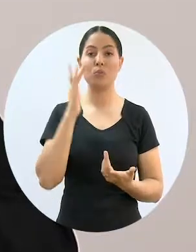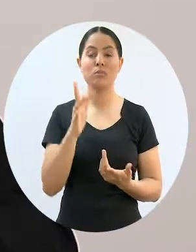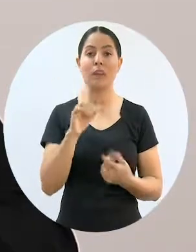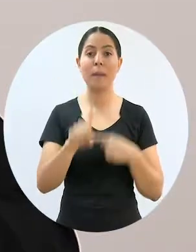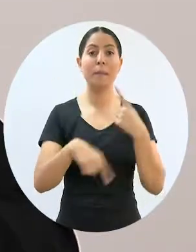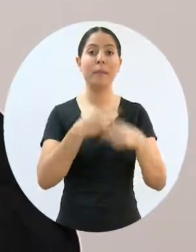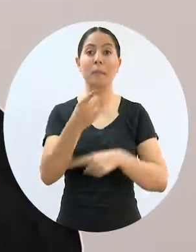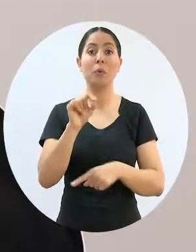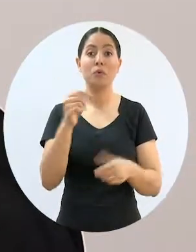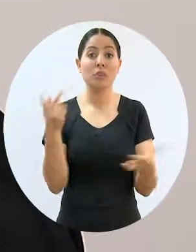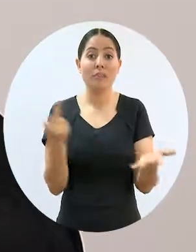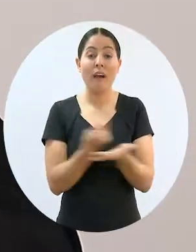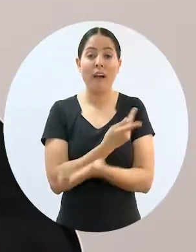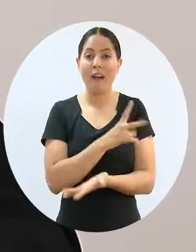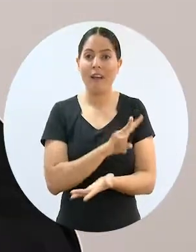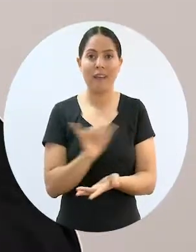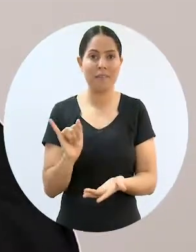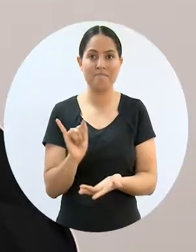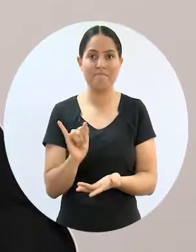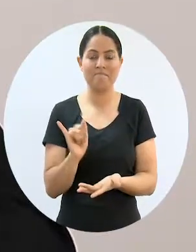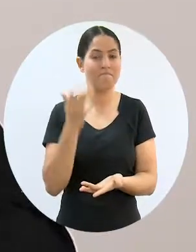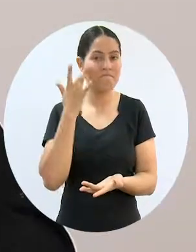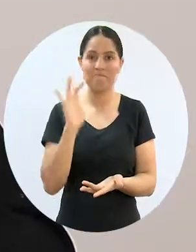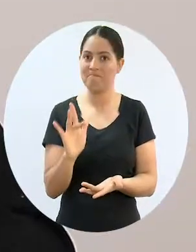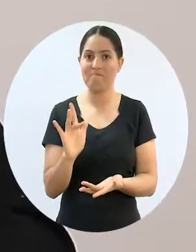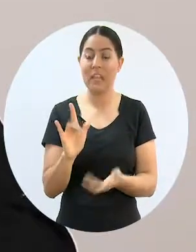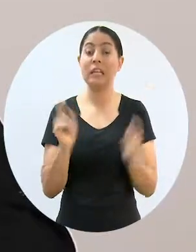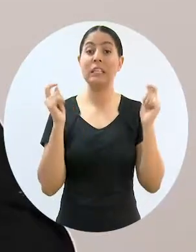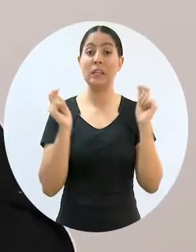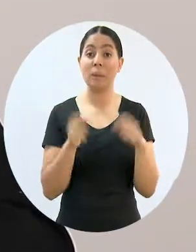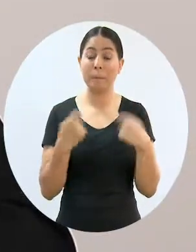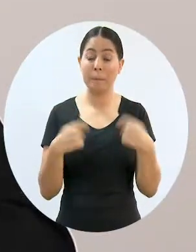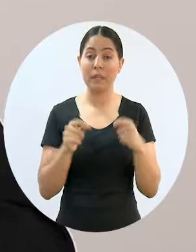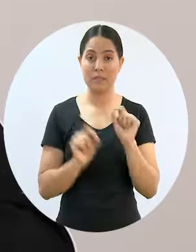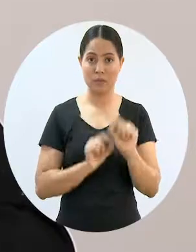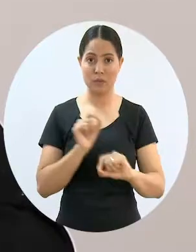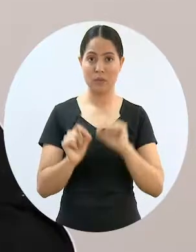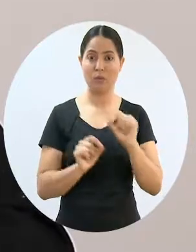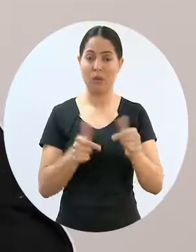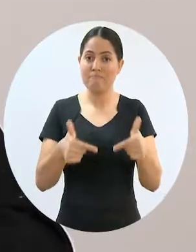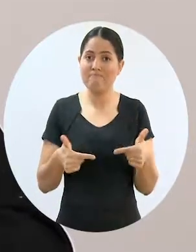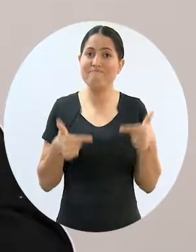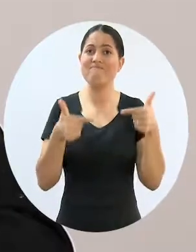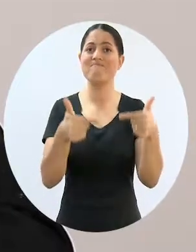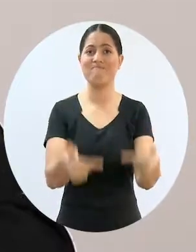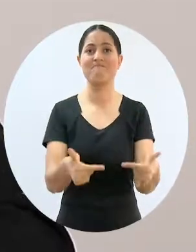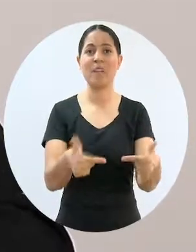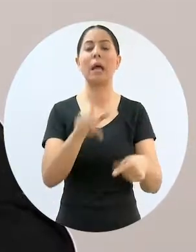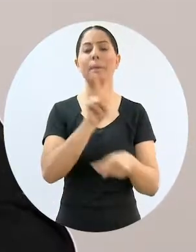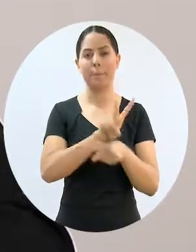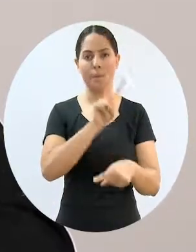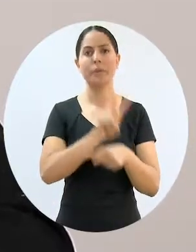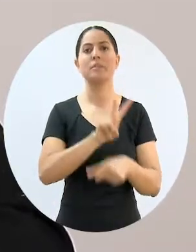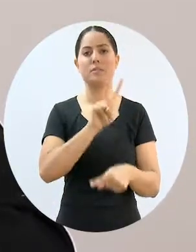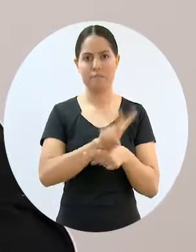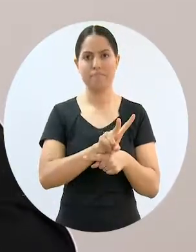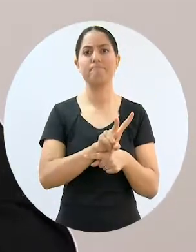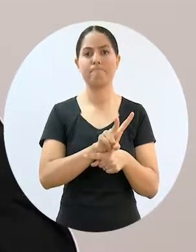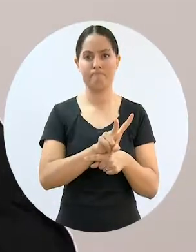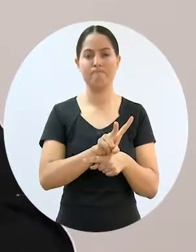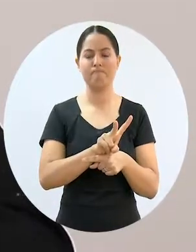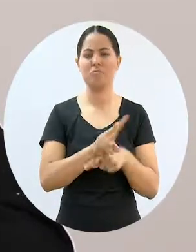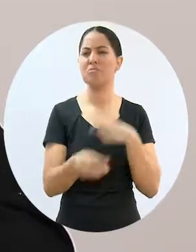não sabe o que está por vir, é claramente necessário que se tome providências de